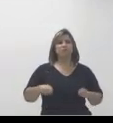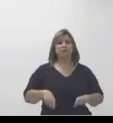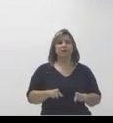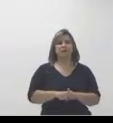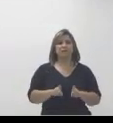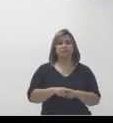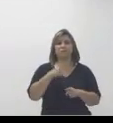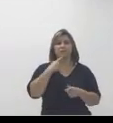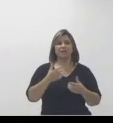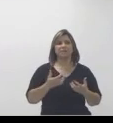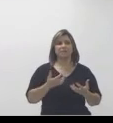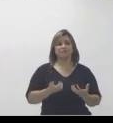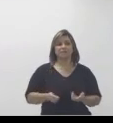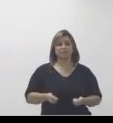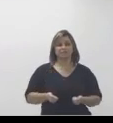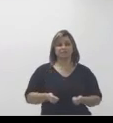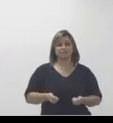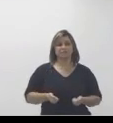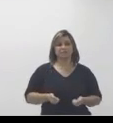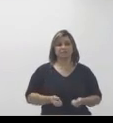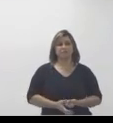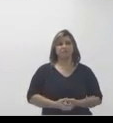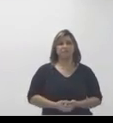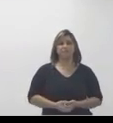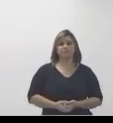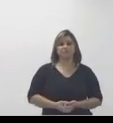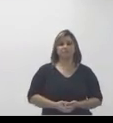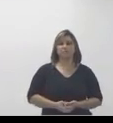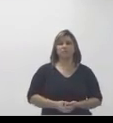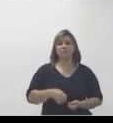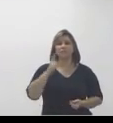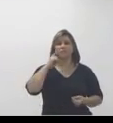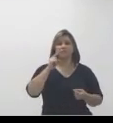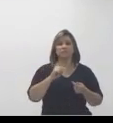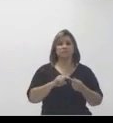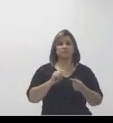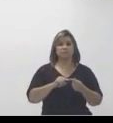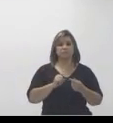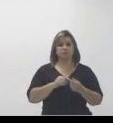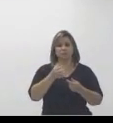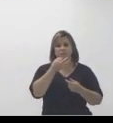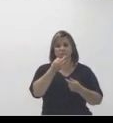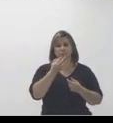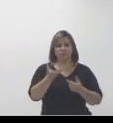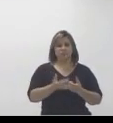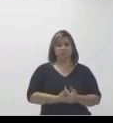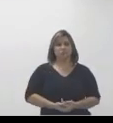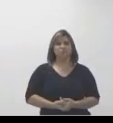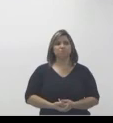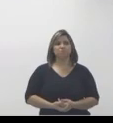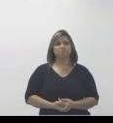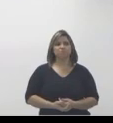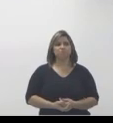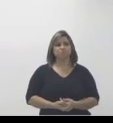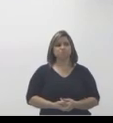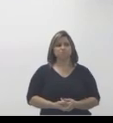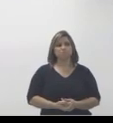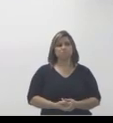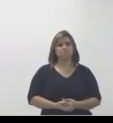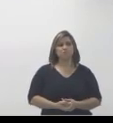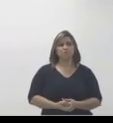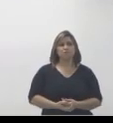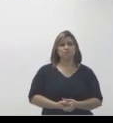aceitar o ser complacente com a atitude dessa em outra questão